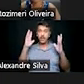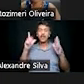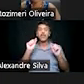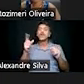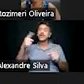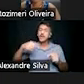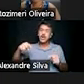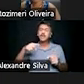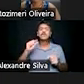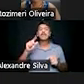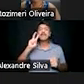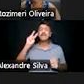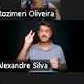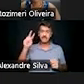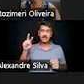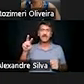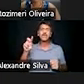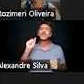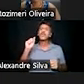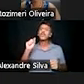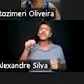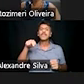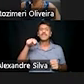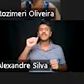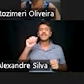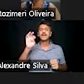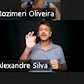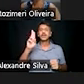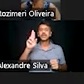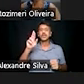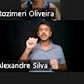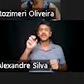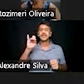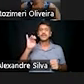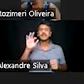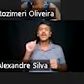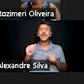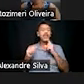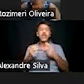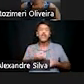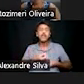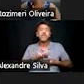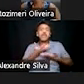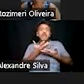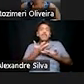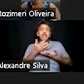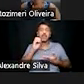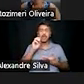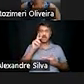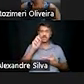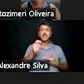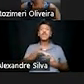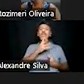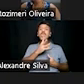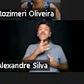tendência ainda de ver muito como o naturalista como uma poética, o conhecimento pelo